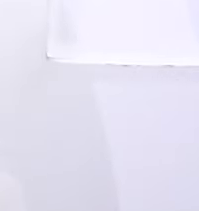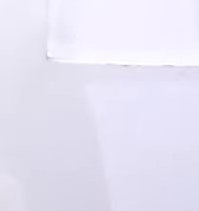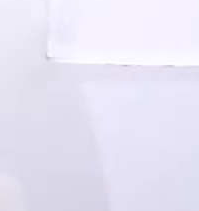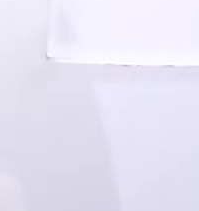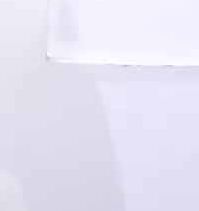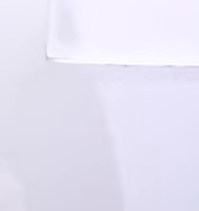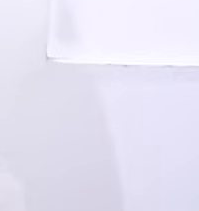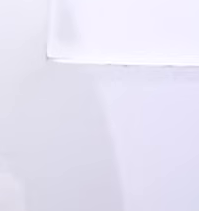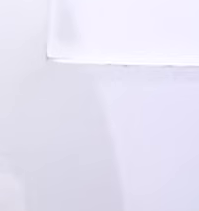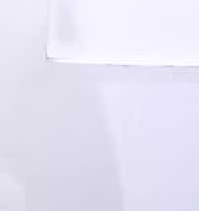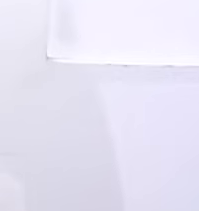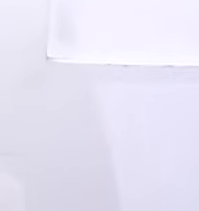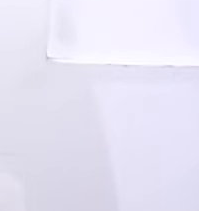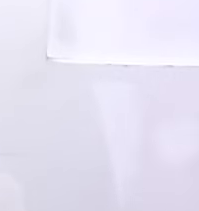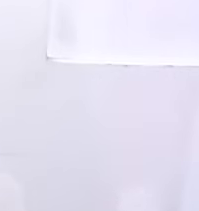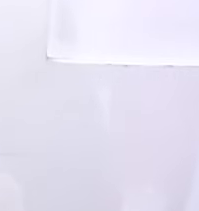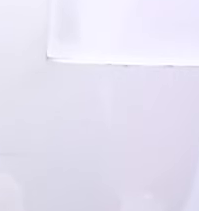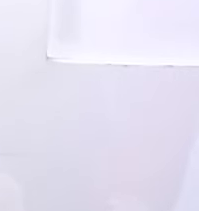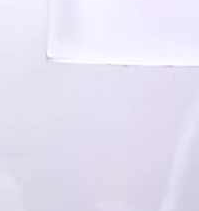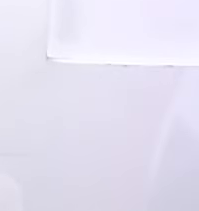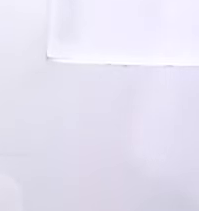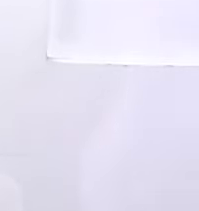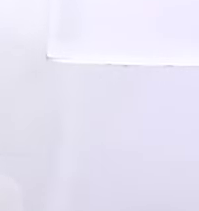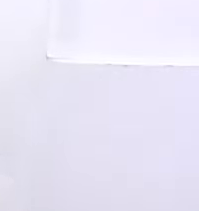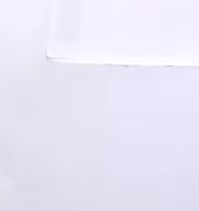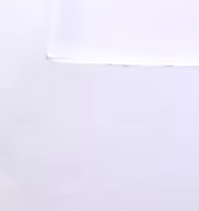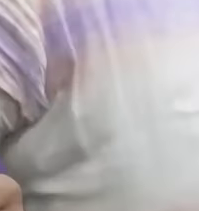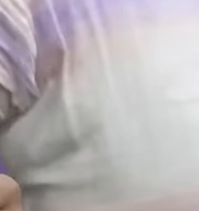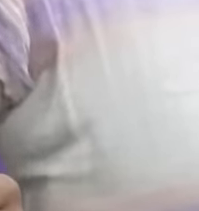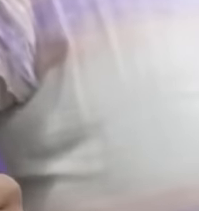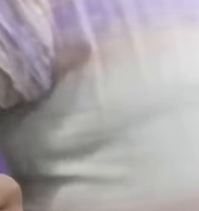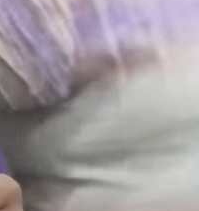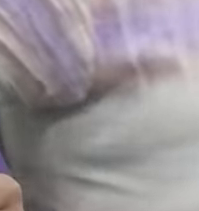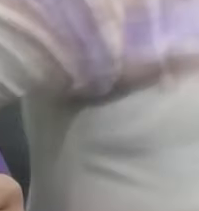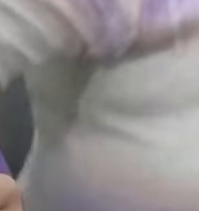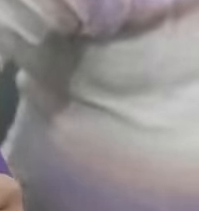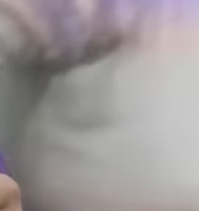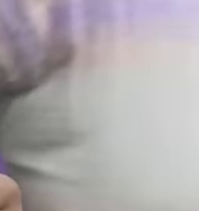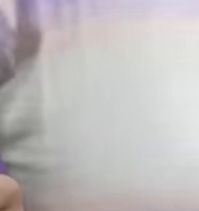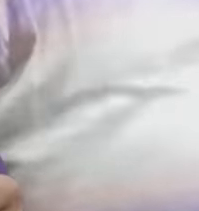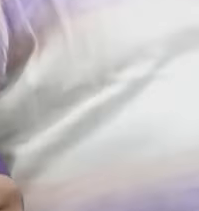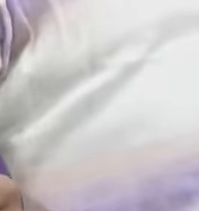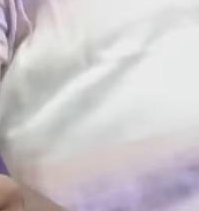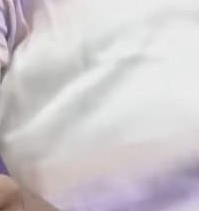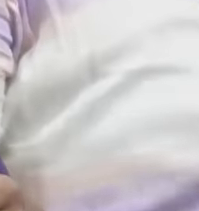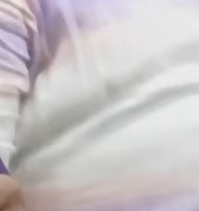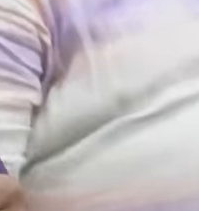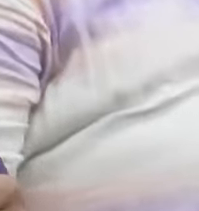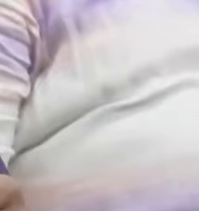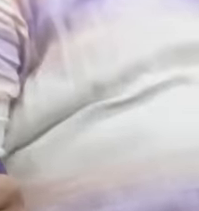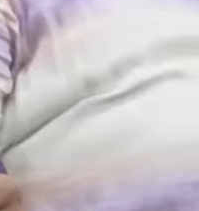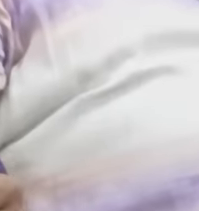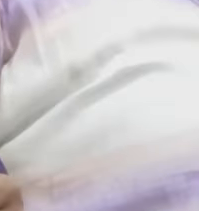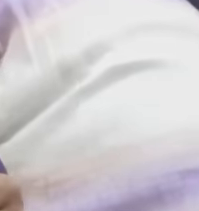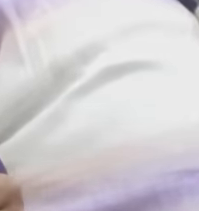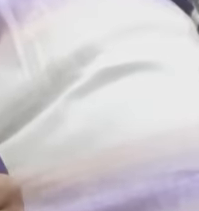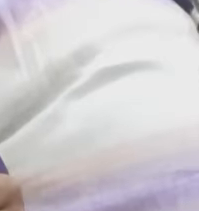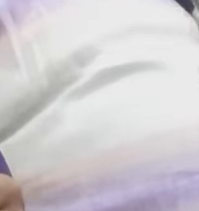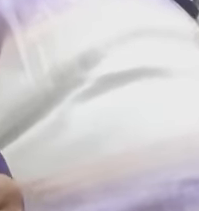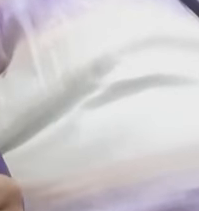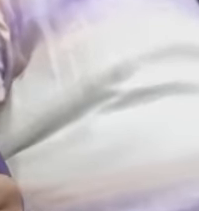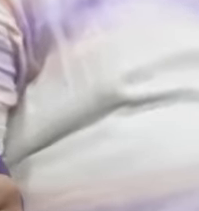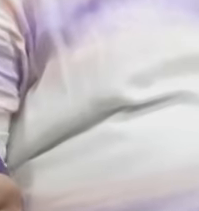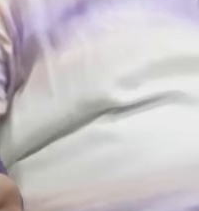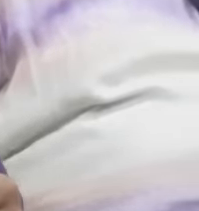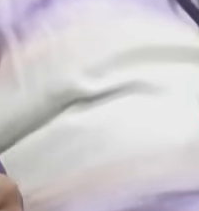estranha, e eu, por não ter uma associação de pescadores naquela localidade, chamada Rio Doce, onde desemboca na